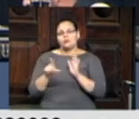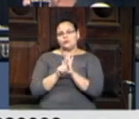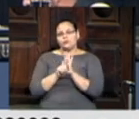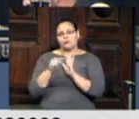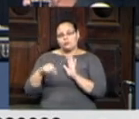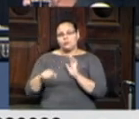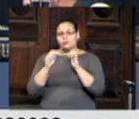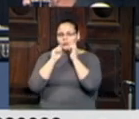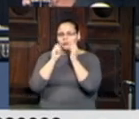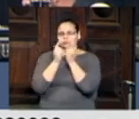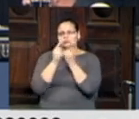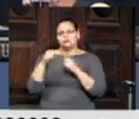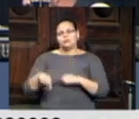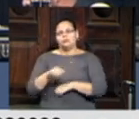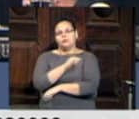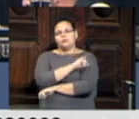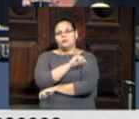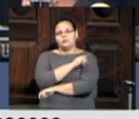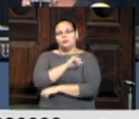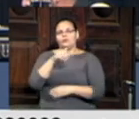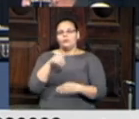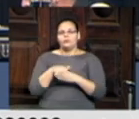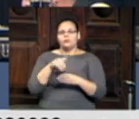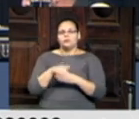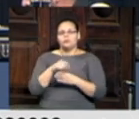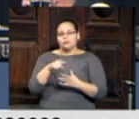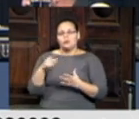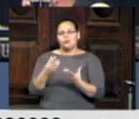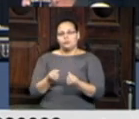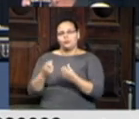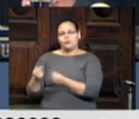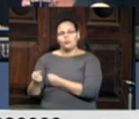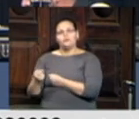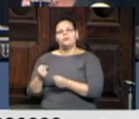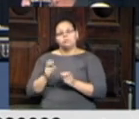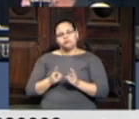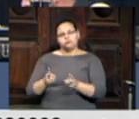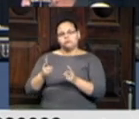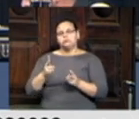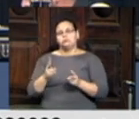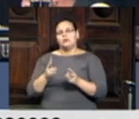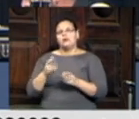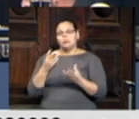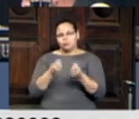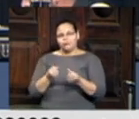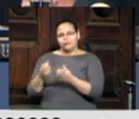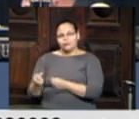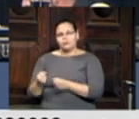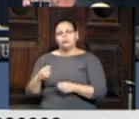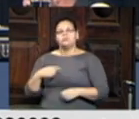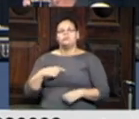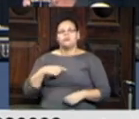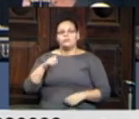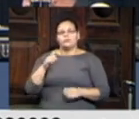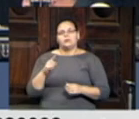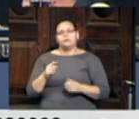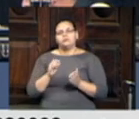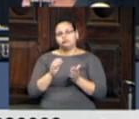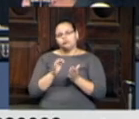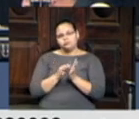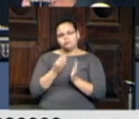do Estado do Rio de Janeiro. Em votação, os senhores que aprovam permaneçam como estão. Aprovado, vai à